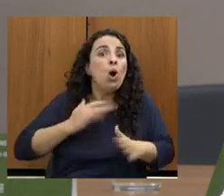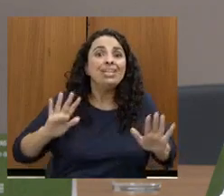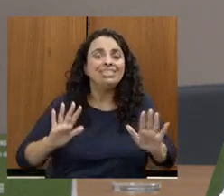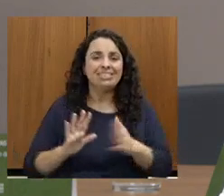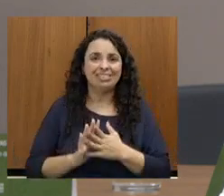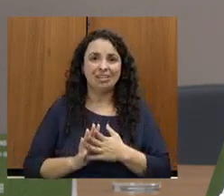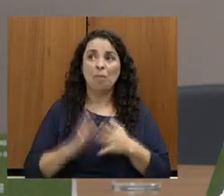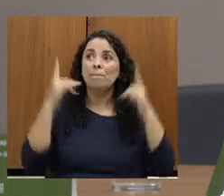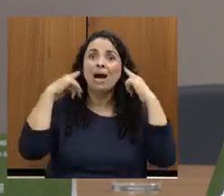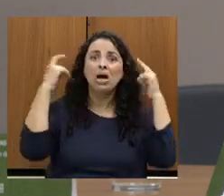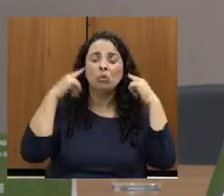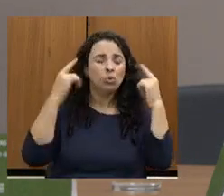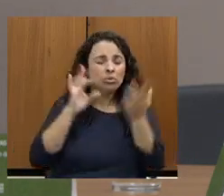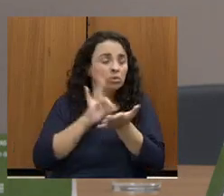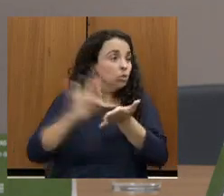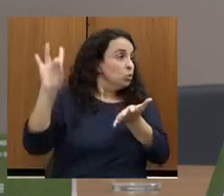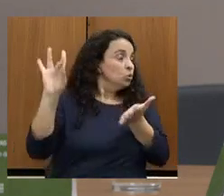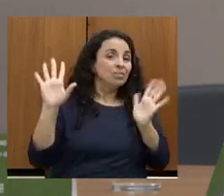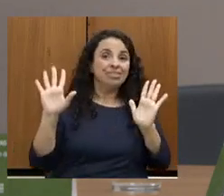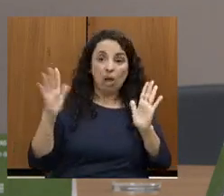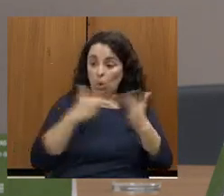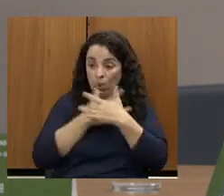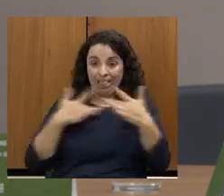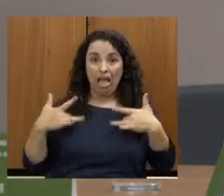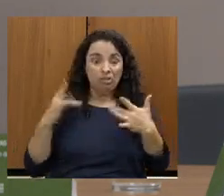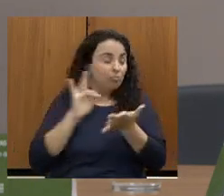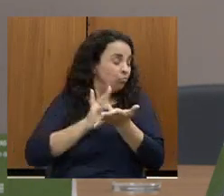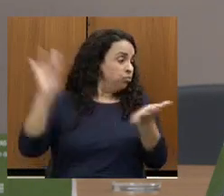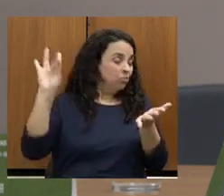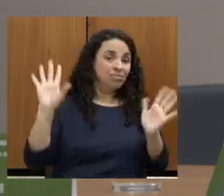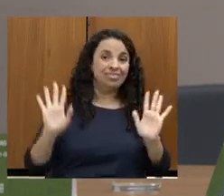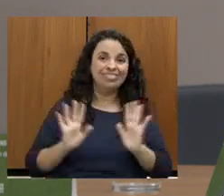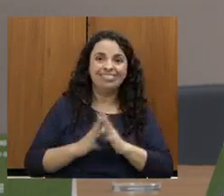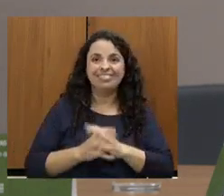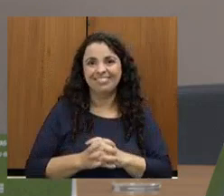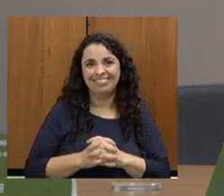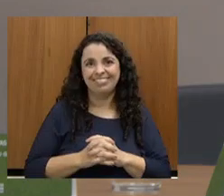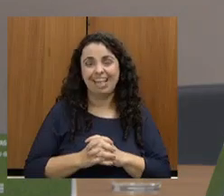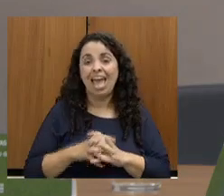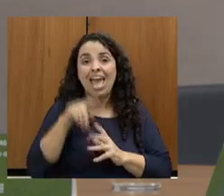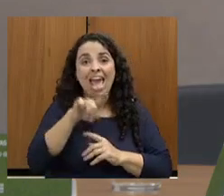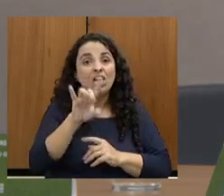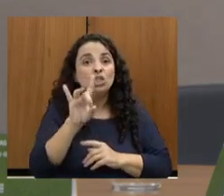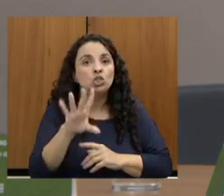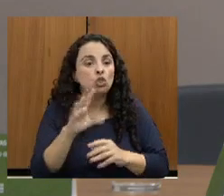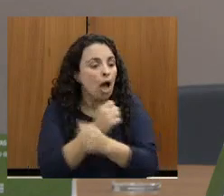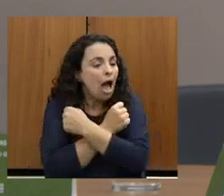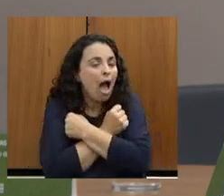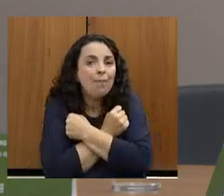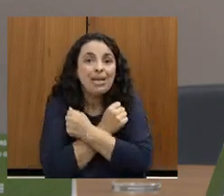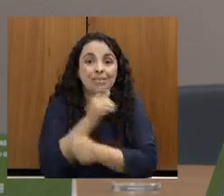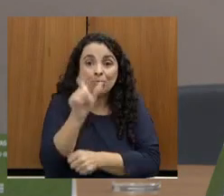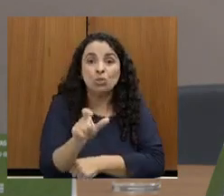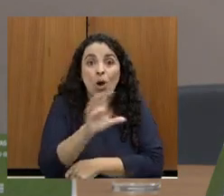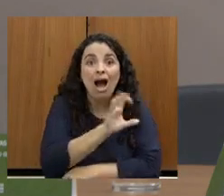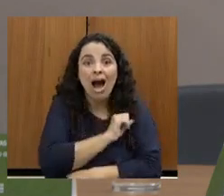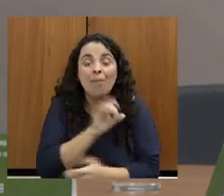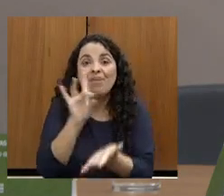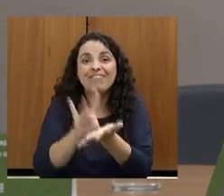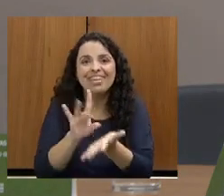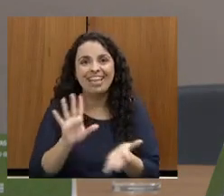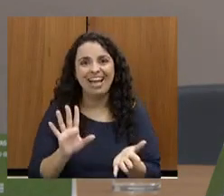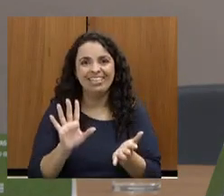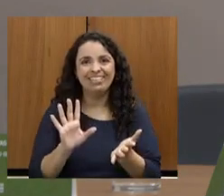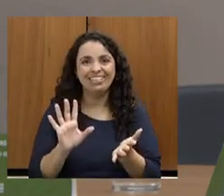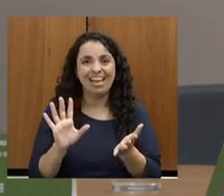Se entra no meu Instagram, tem foto dele abraçado comigo e com os irmãos, porque eles se amam profundamente. Tem vídeos deles tomando